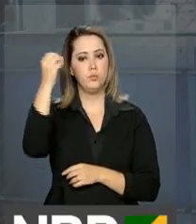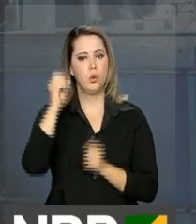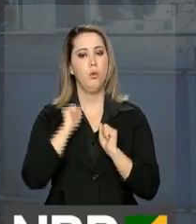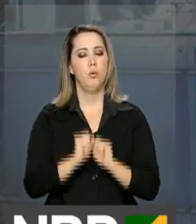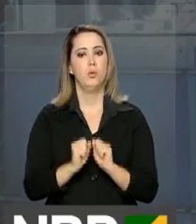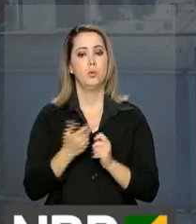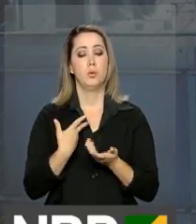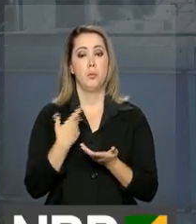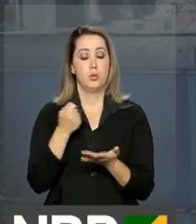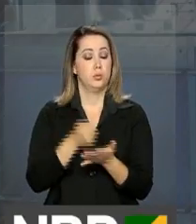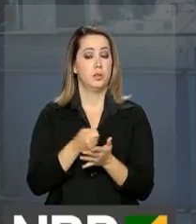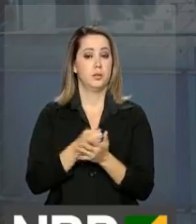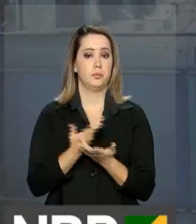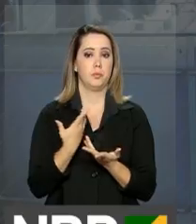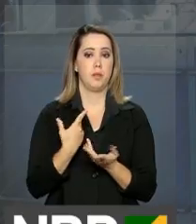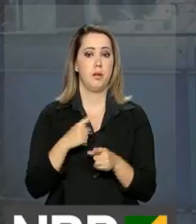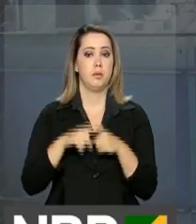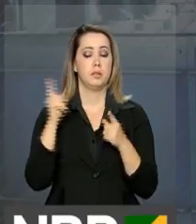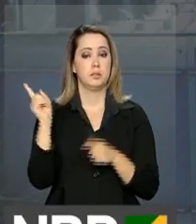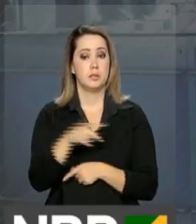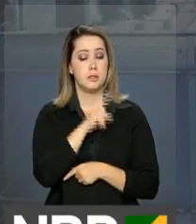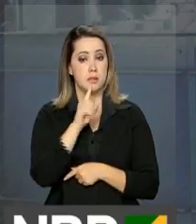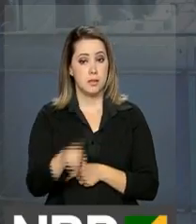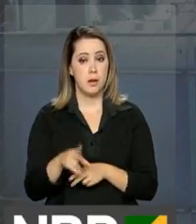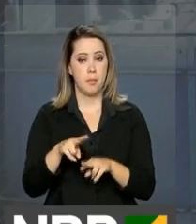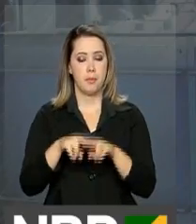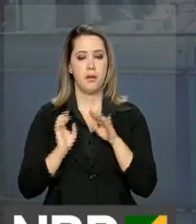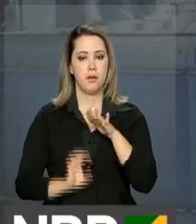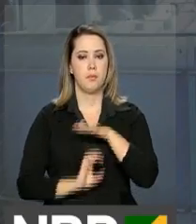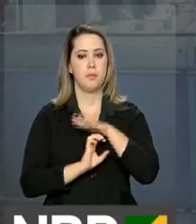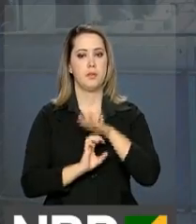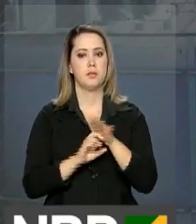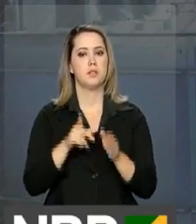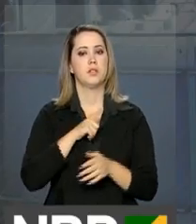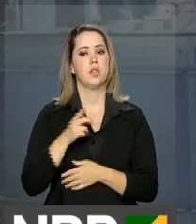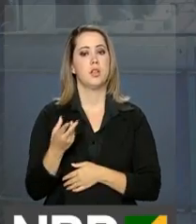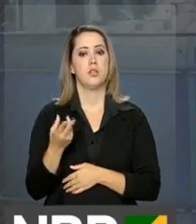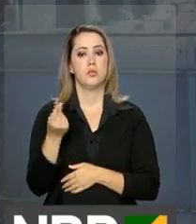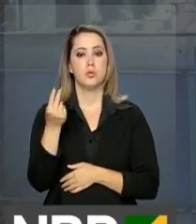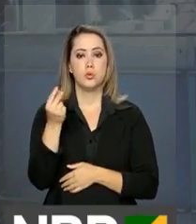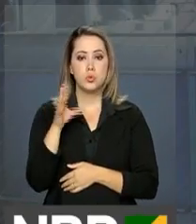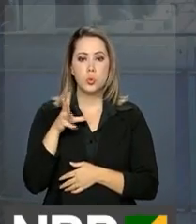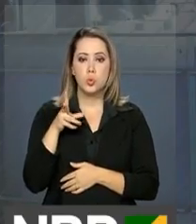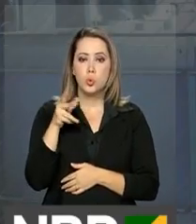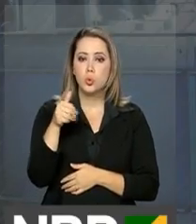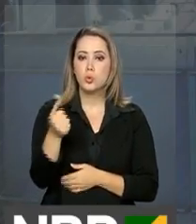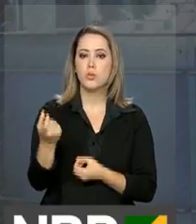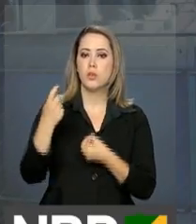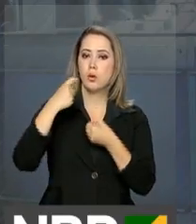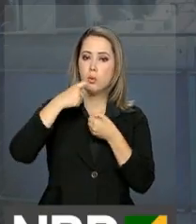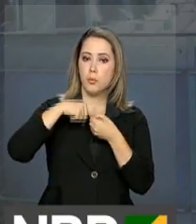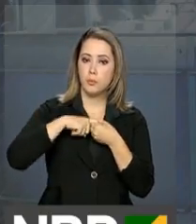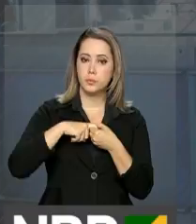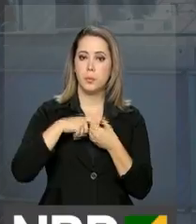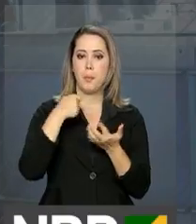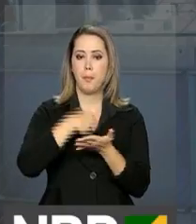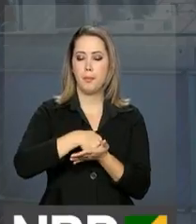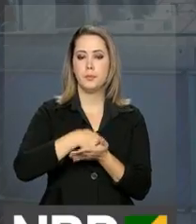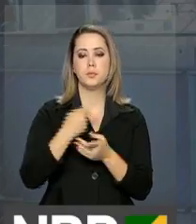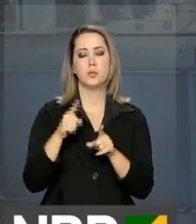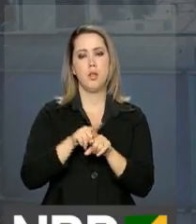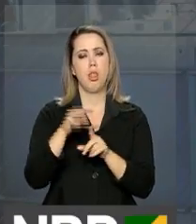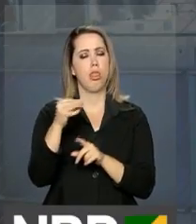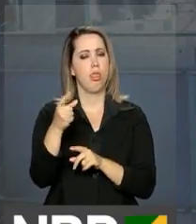em caso de cancelamento feito pela empresa aérea o passageiro tem direito a reembolso integral da tarifa de embarque e demais taxas